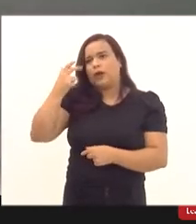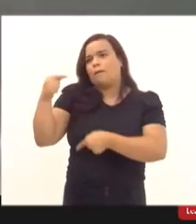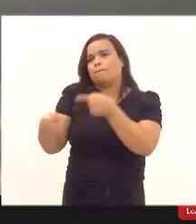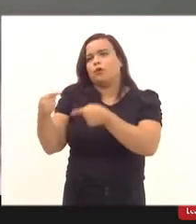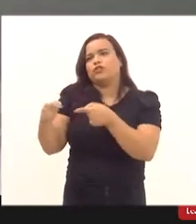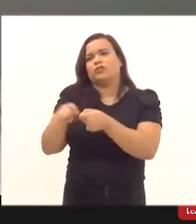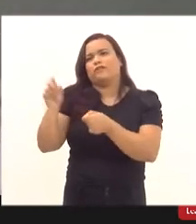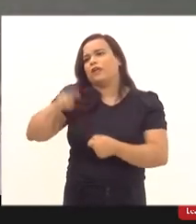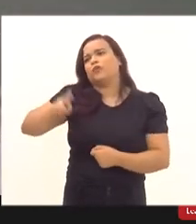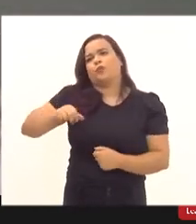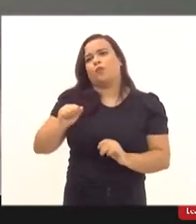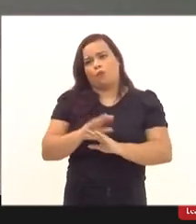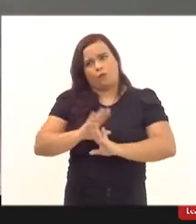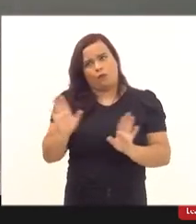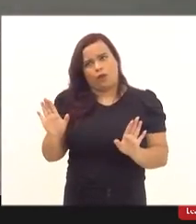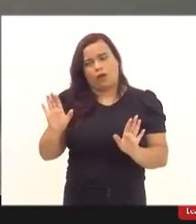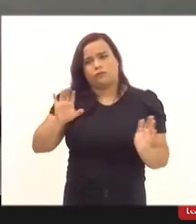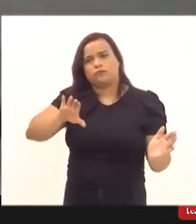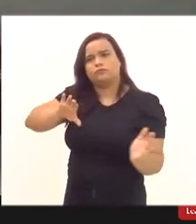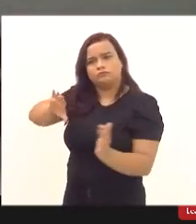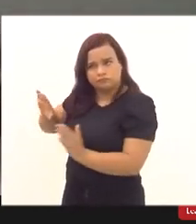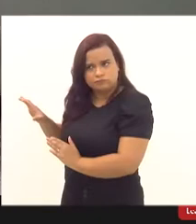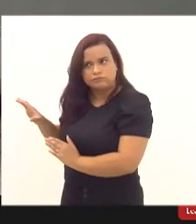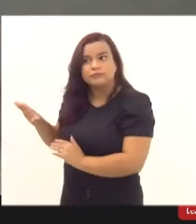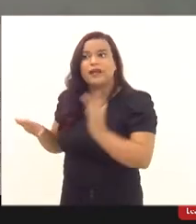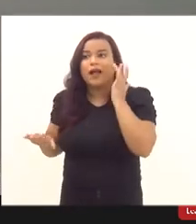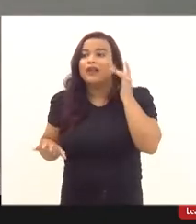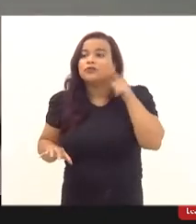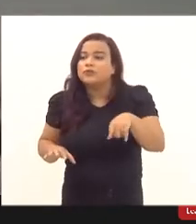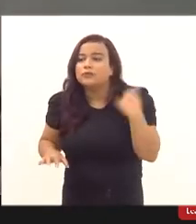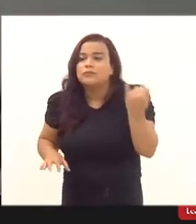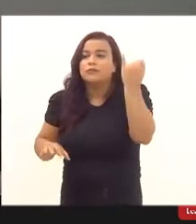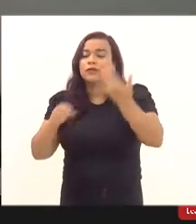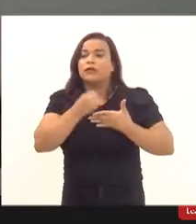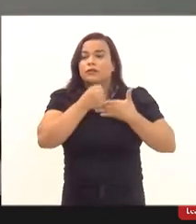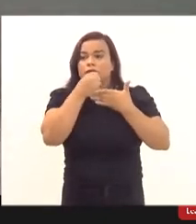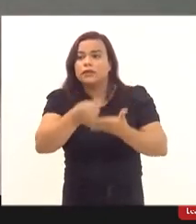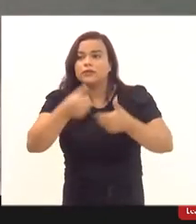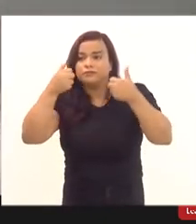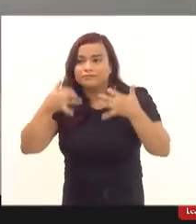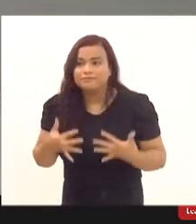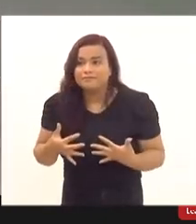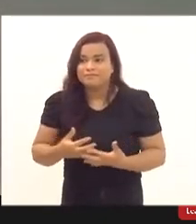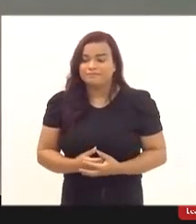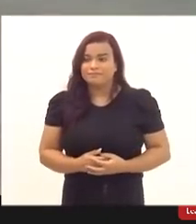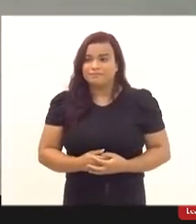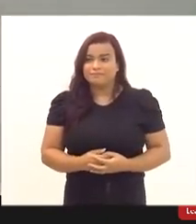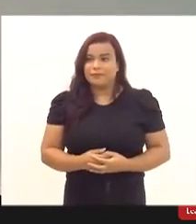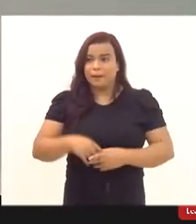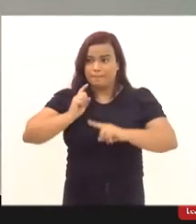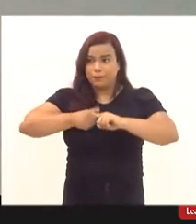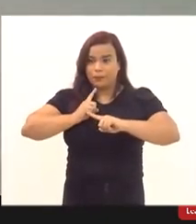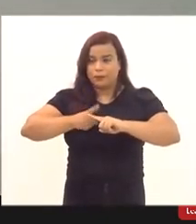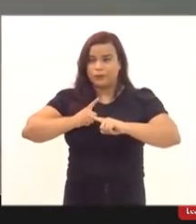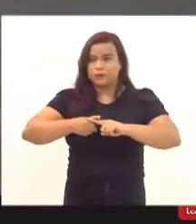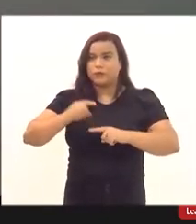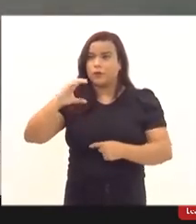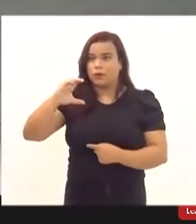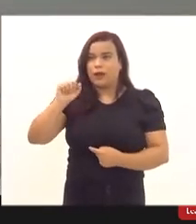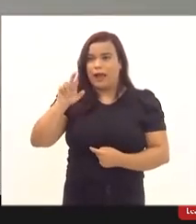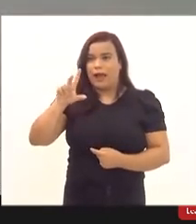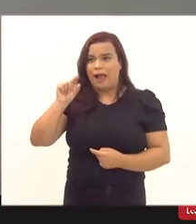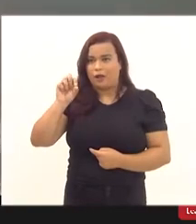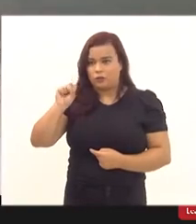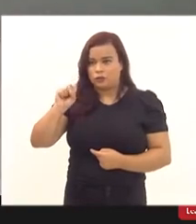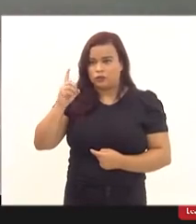política Eu acho que isso é muito importante de trazer o que acontece de nos Ramos aqui porque ele foi Aliás o Carlos Drummond